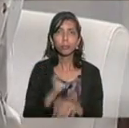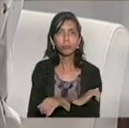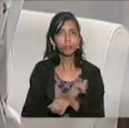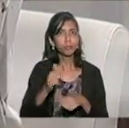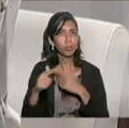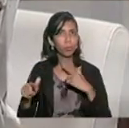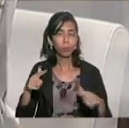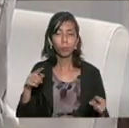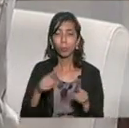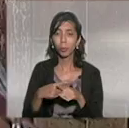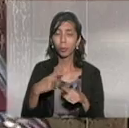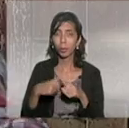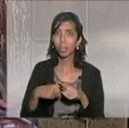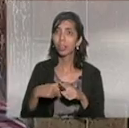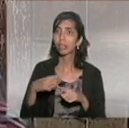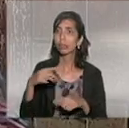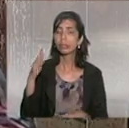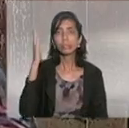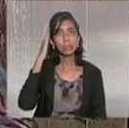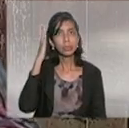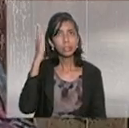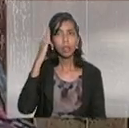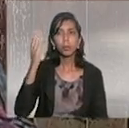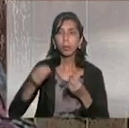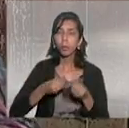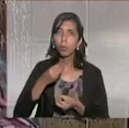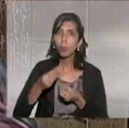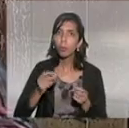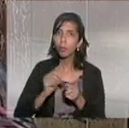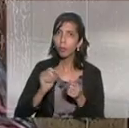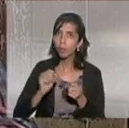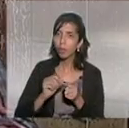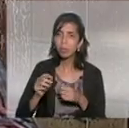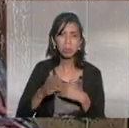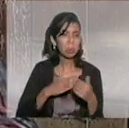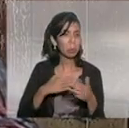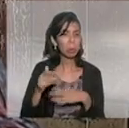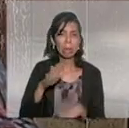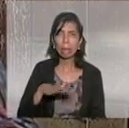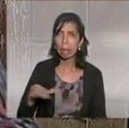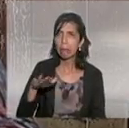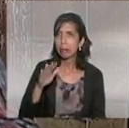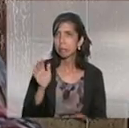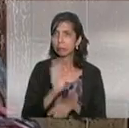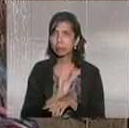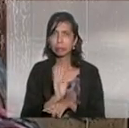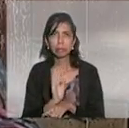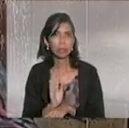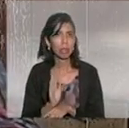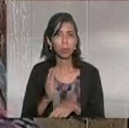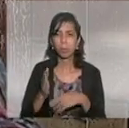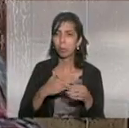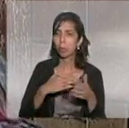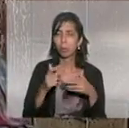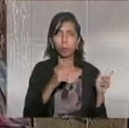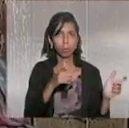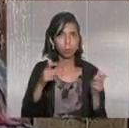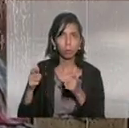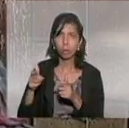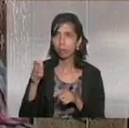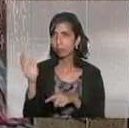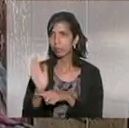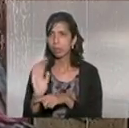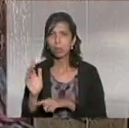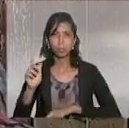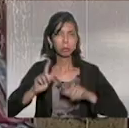outras linguagens, não dá? Claro, porque você sabendo, você dominando o seu ofício, você domina o seu ofício em qualquer área. Você vai no cinema, você transita por qualquer